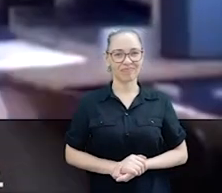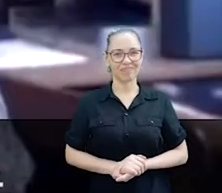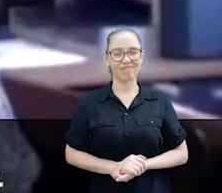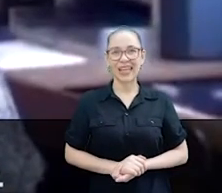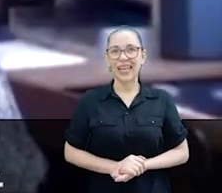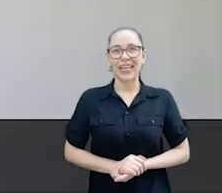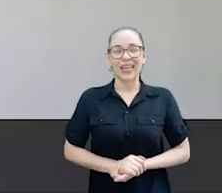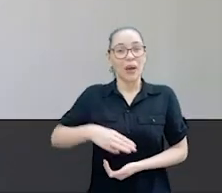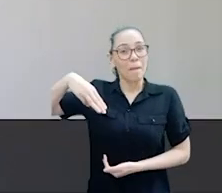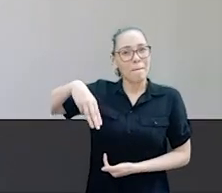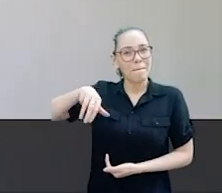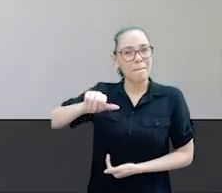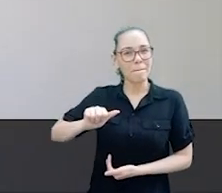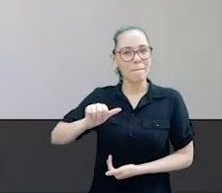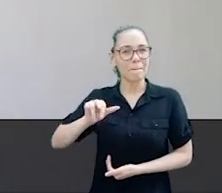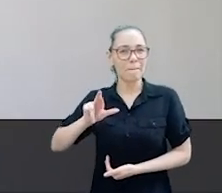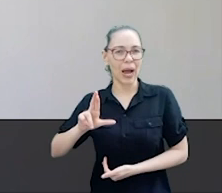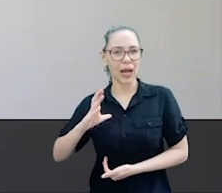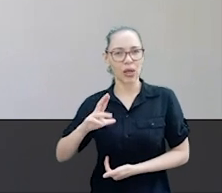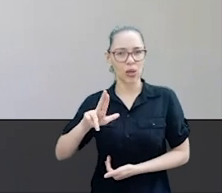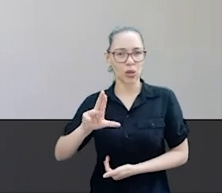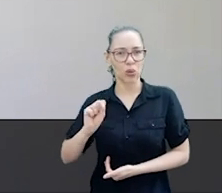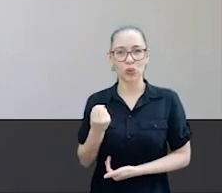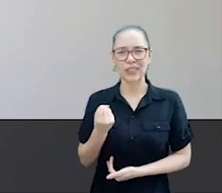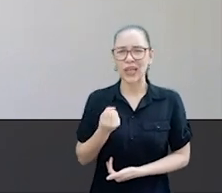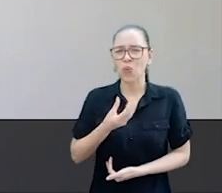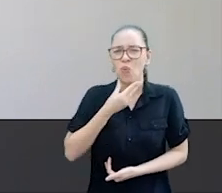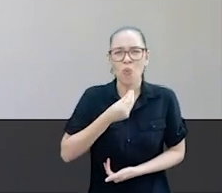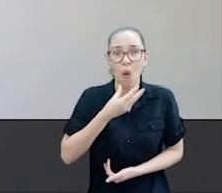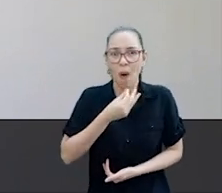não saber. Principalmente uma pessoa que